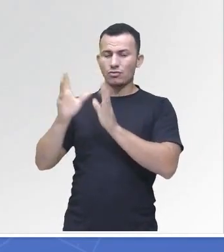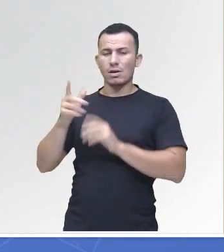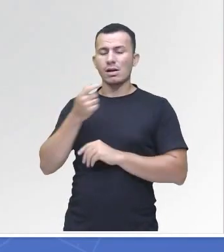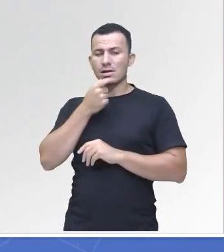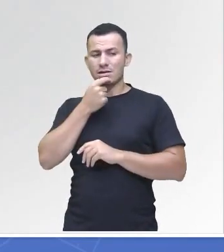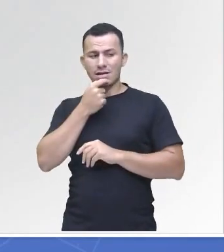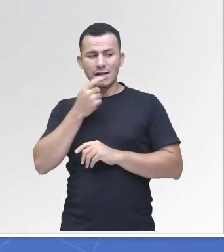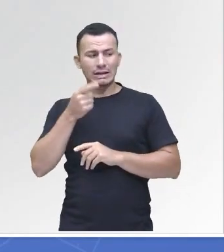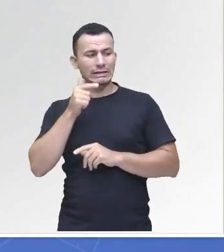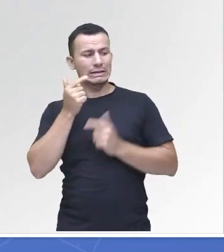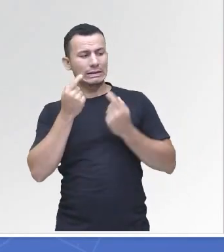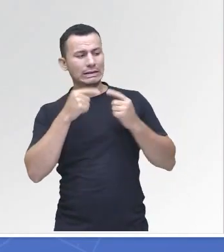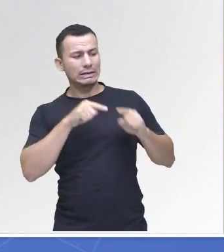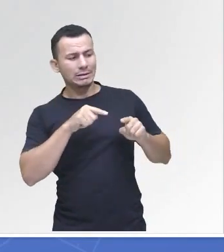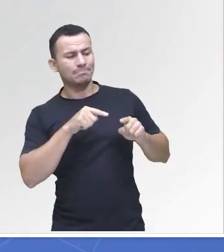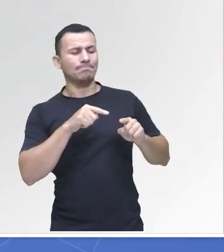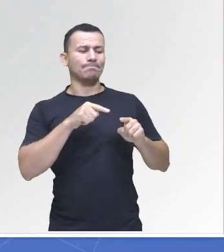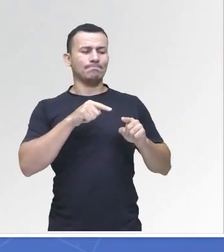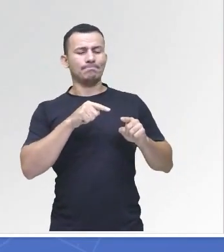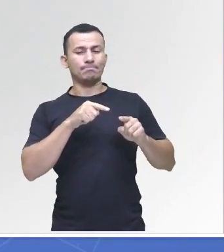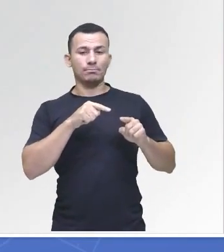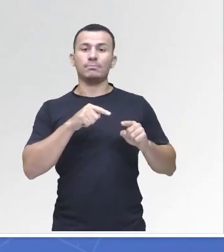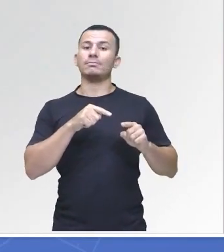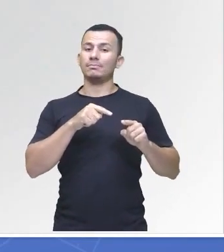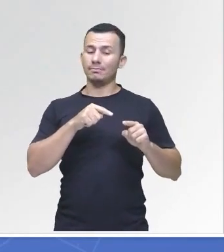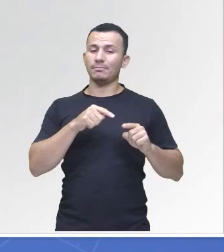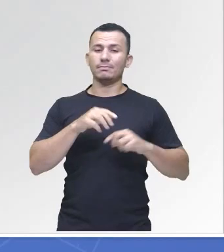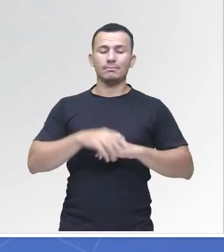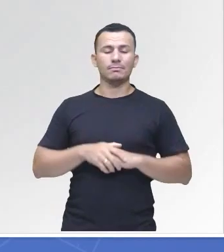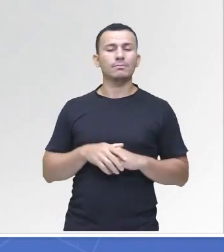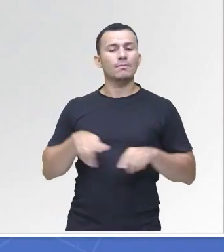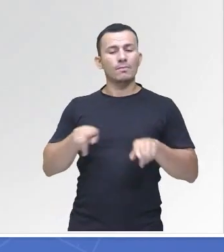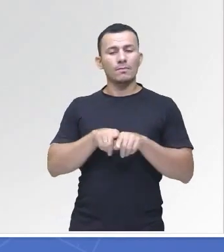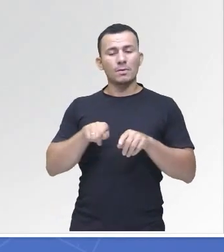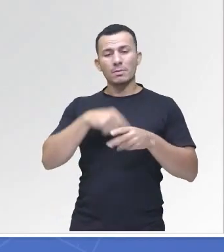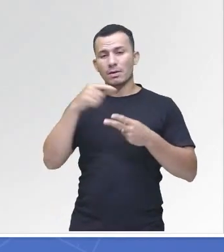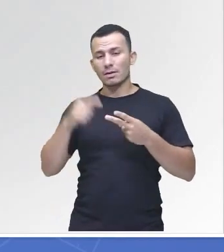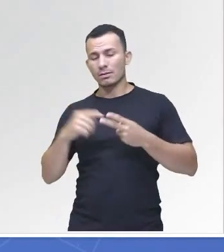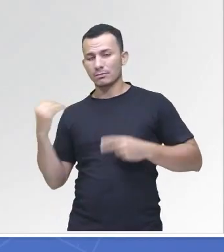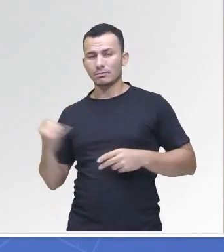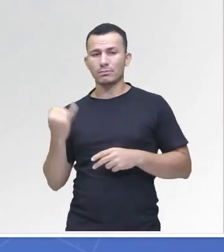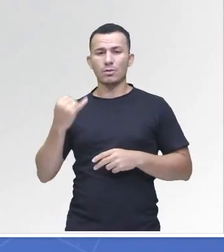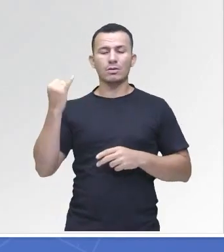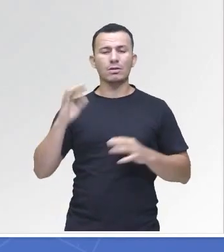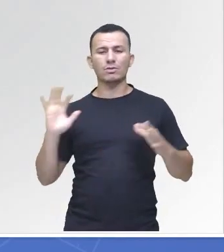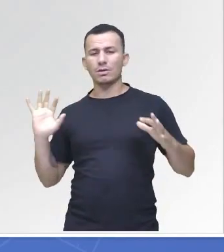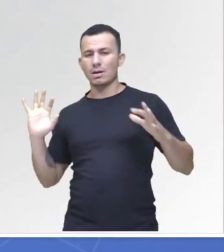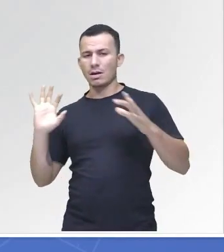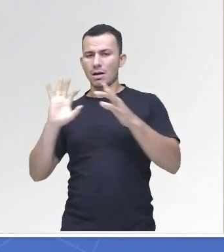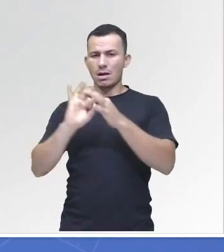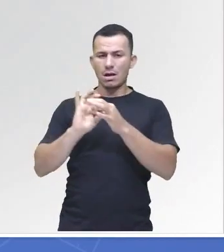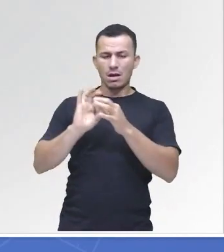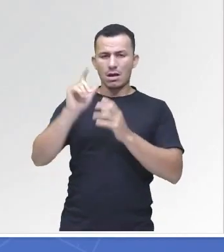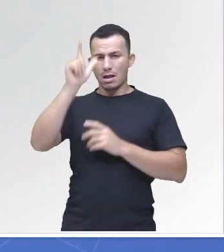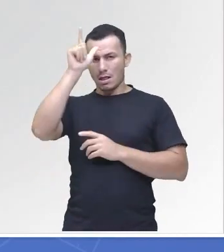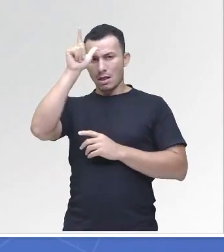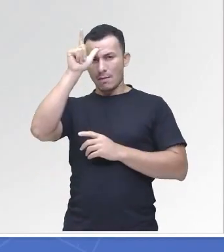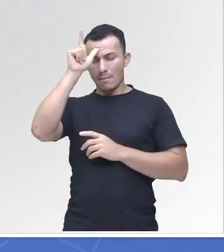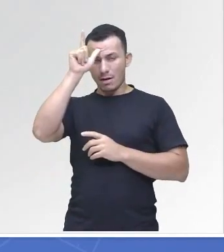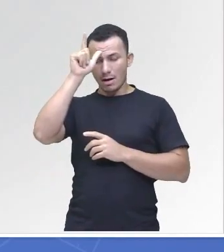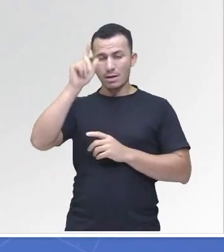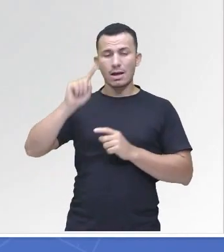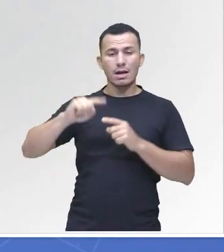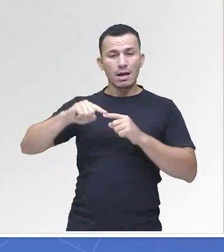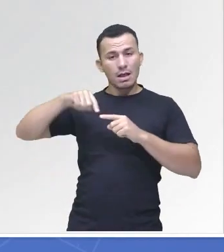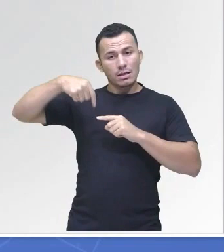Inglaterra, antes mesmo que ela ocorresse. Outro ponto importante, essa unificação da Alemanha ocorre após